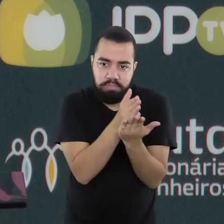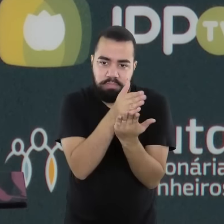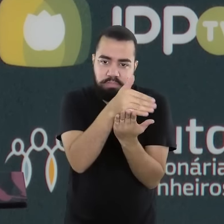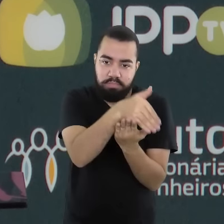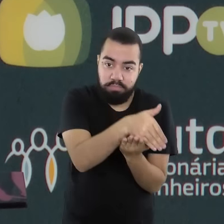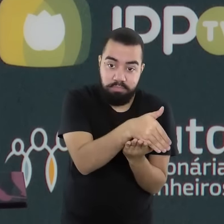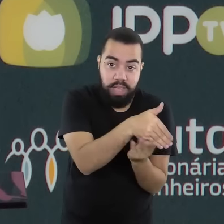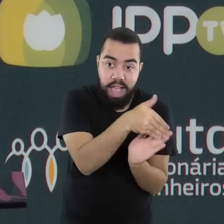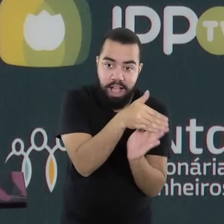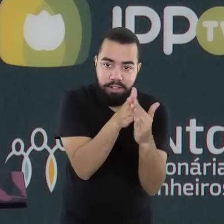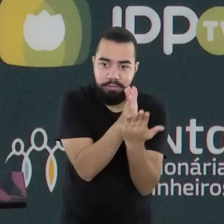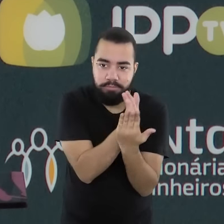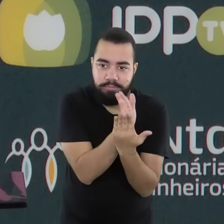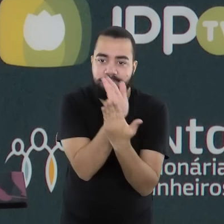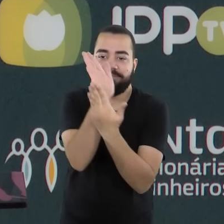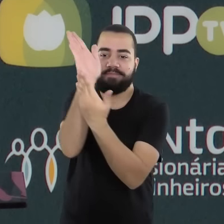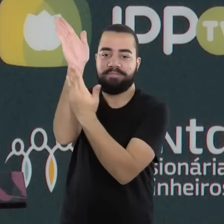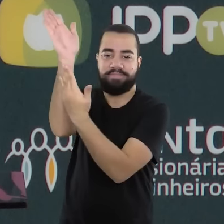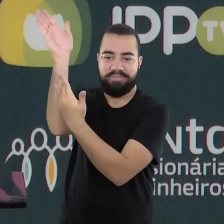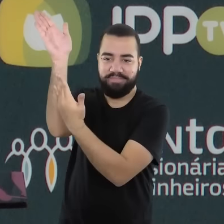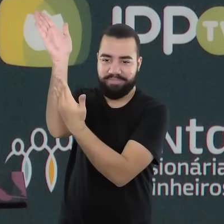Vocês estão entendendo o que eu estou dizendo, né?